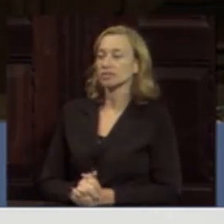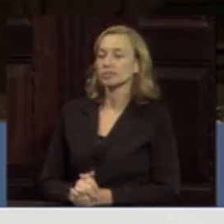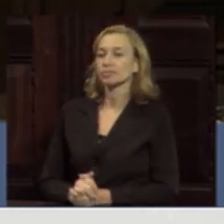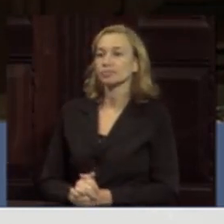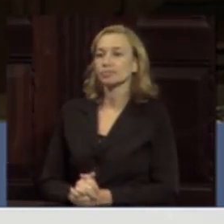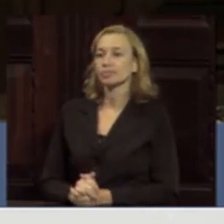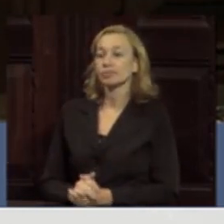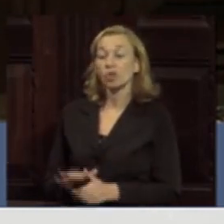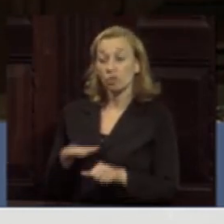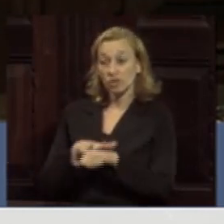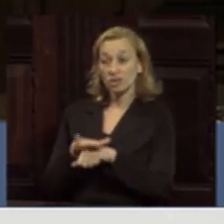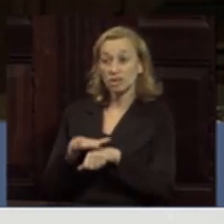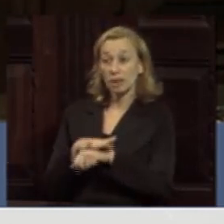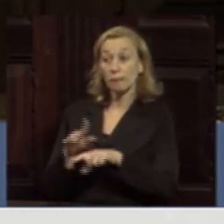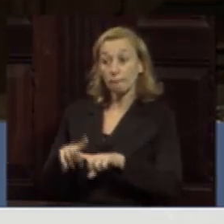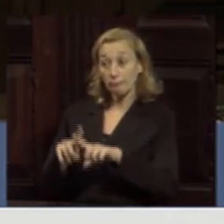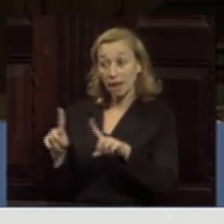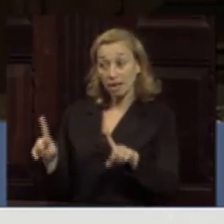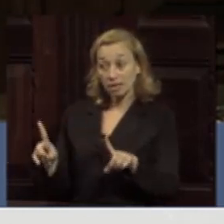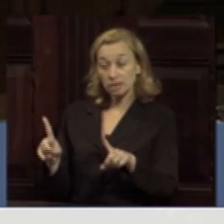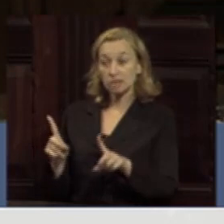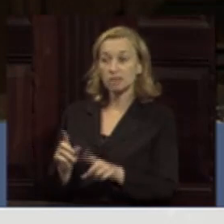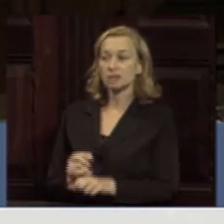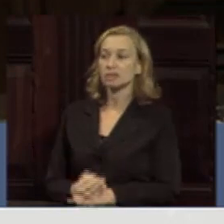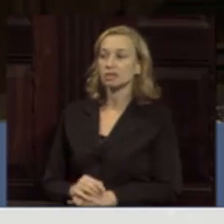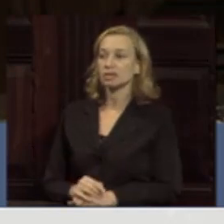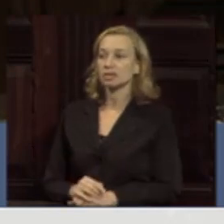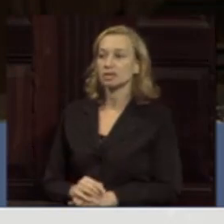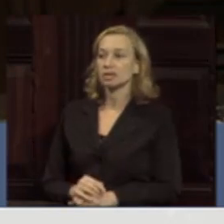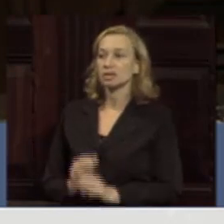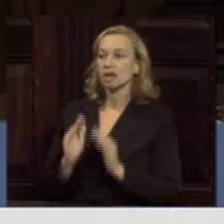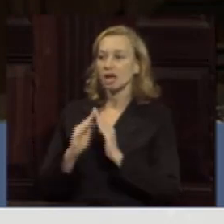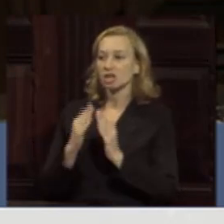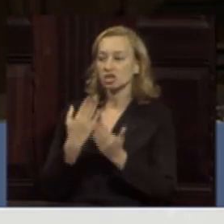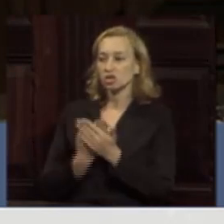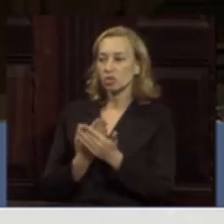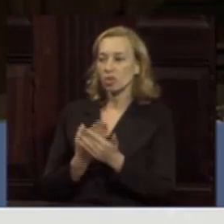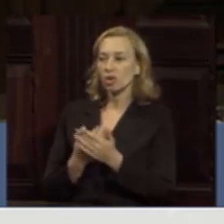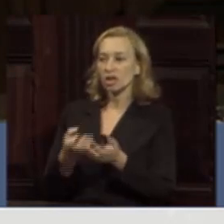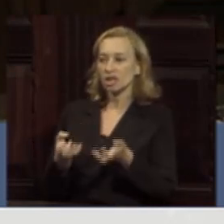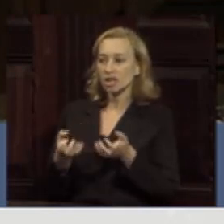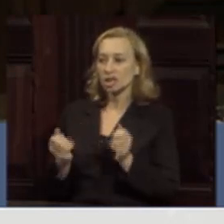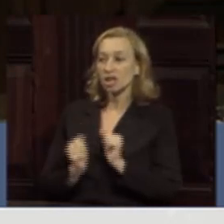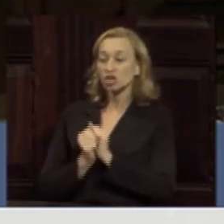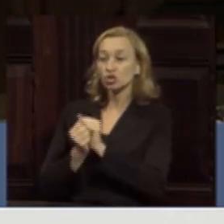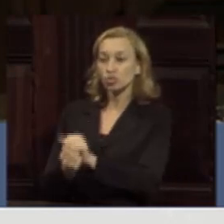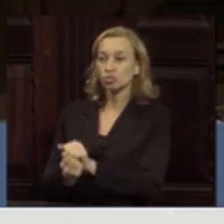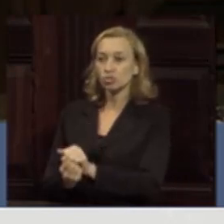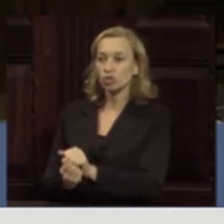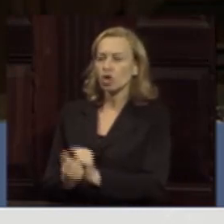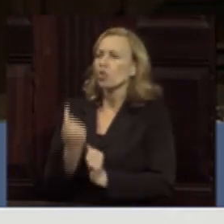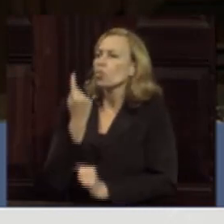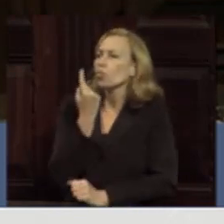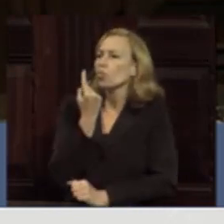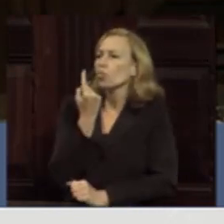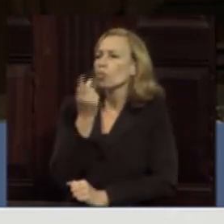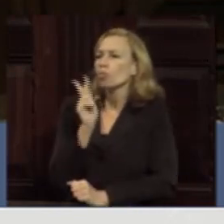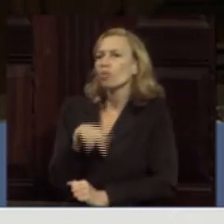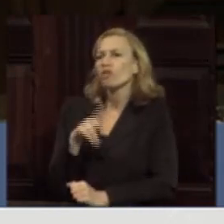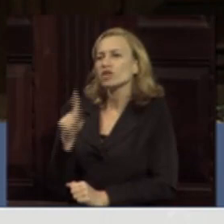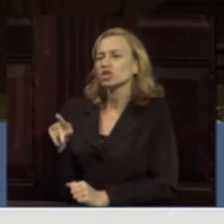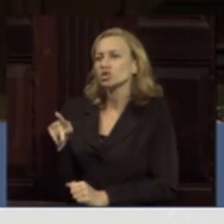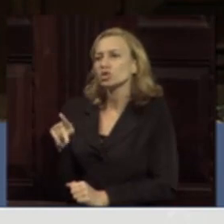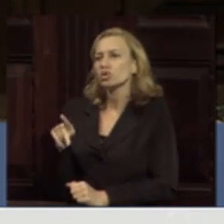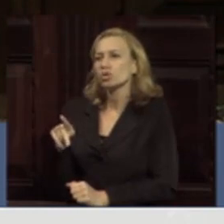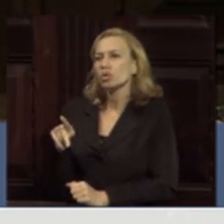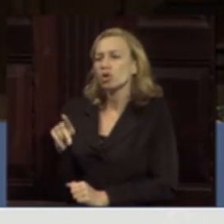conversar. Mas os segmentos da escola queriam participar da reunião, um professor, o diretor, um